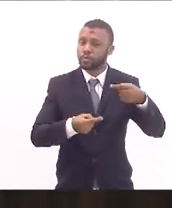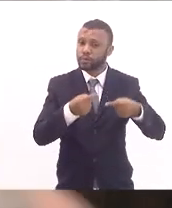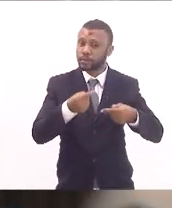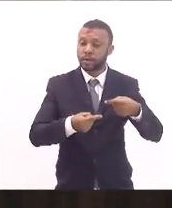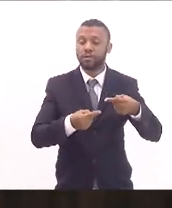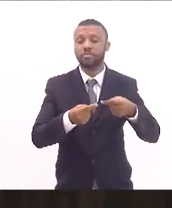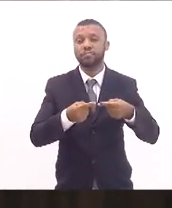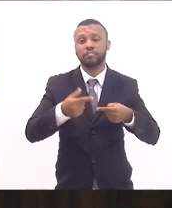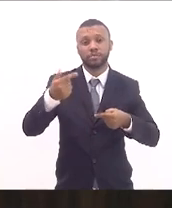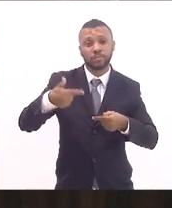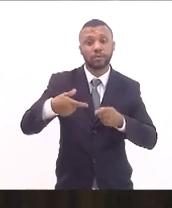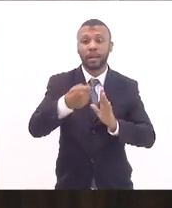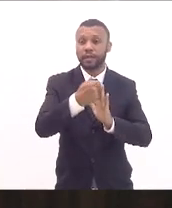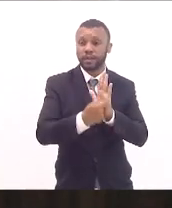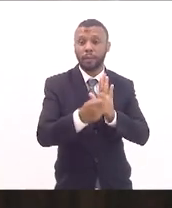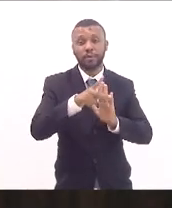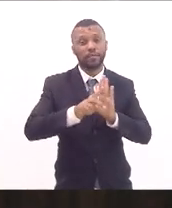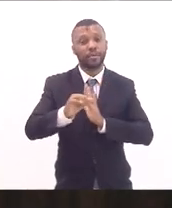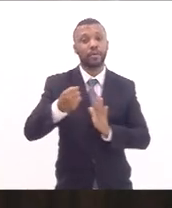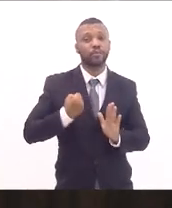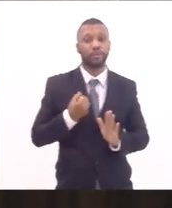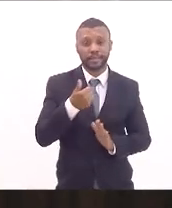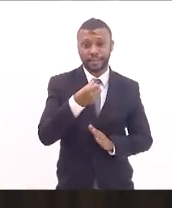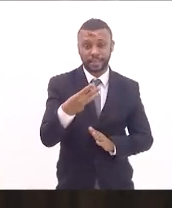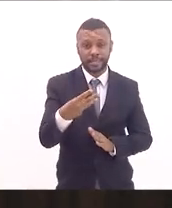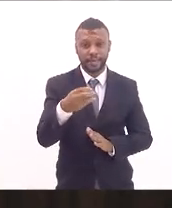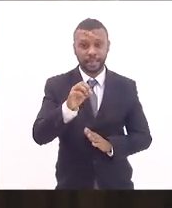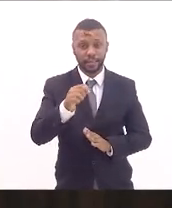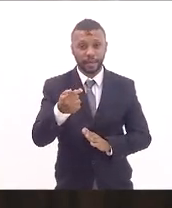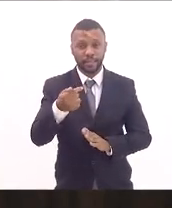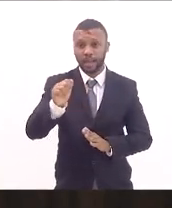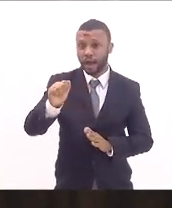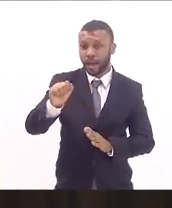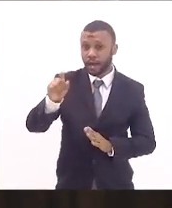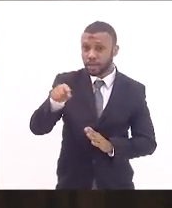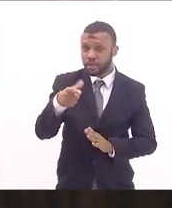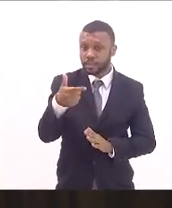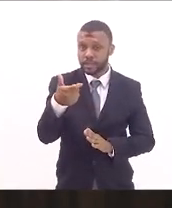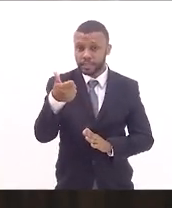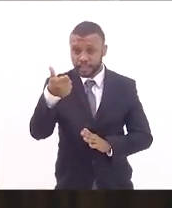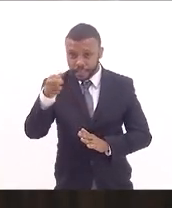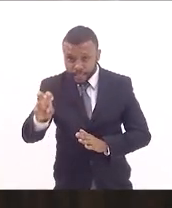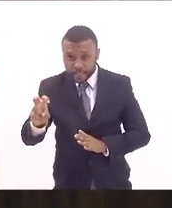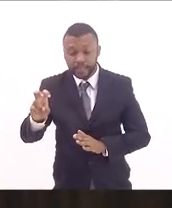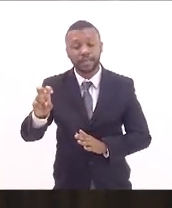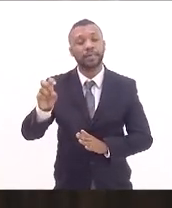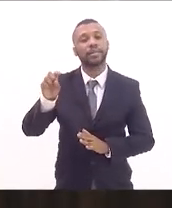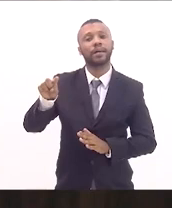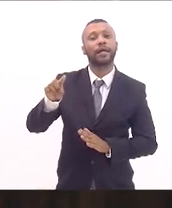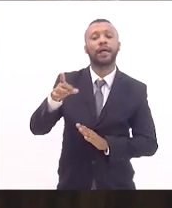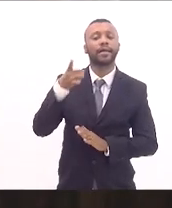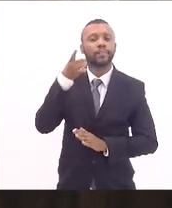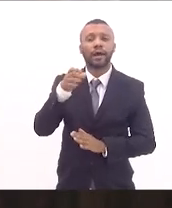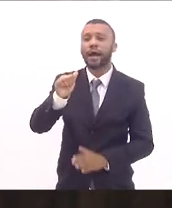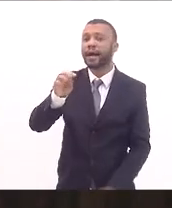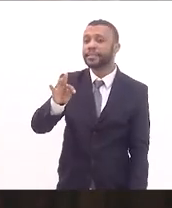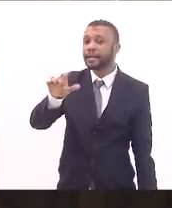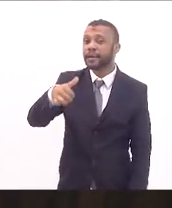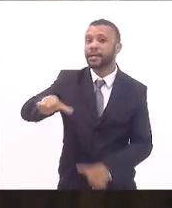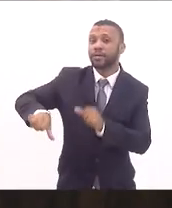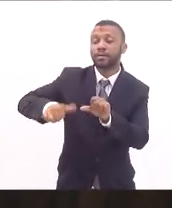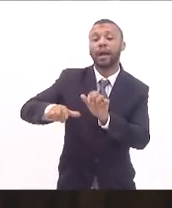ginásio em cima da discussão redação do vencido projeto de lei 1307 já de 15 de autoria do deputado Átila Nunes cautela lei